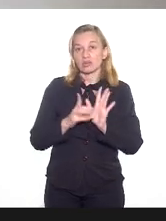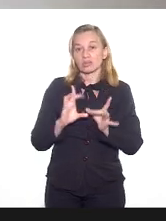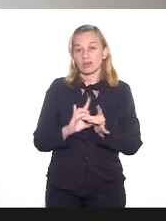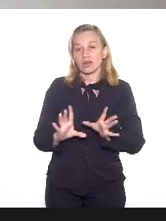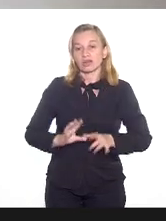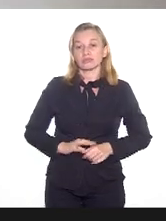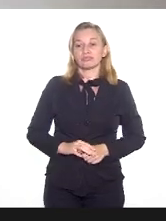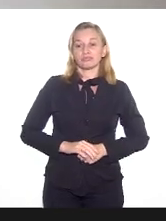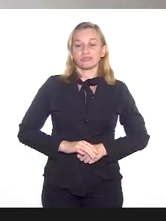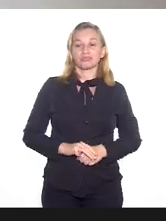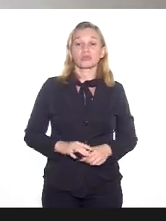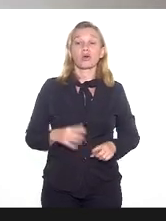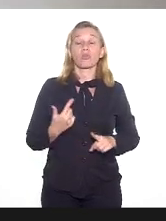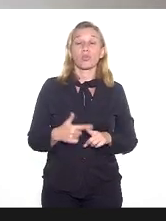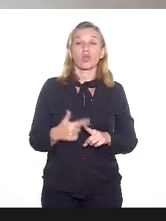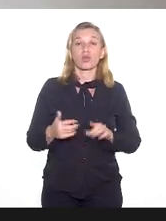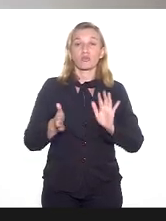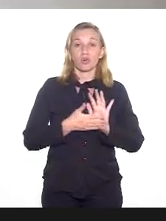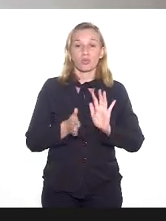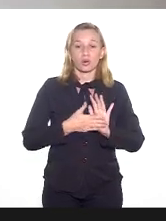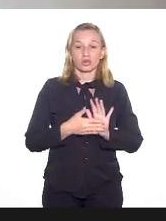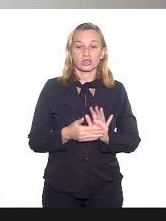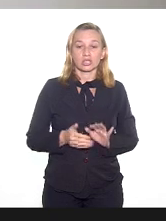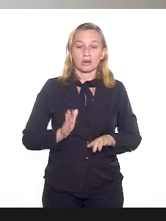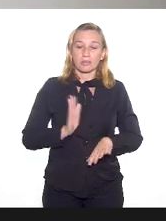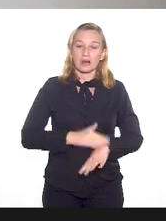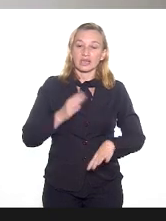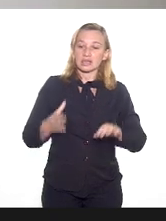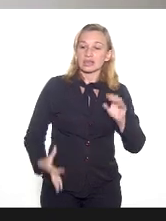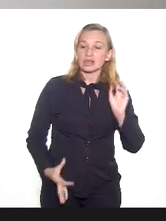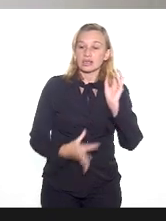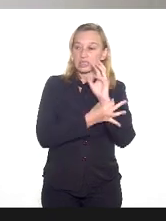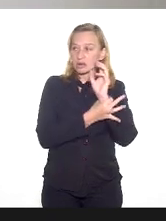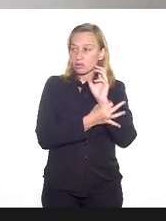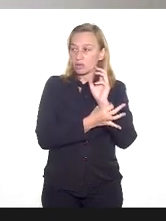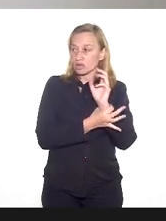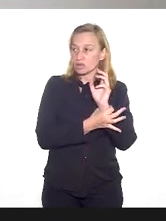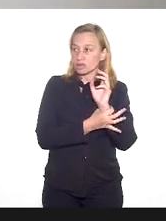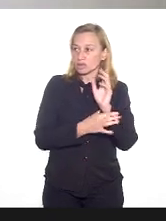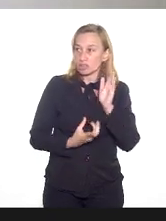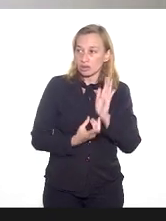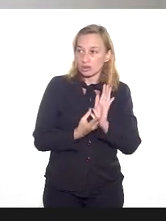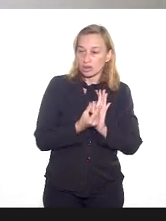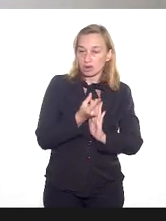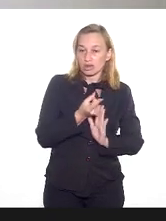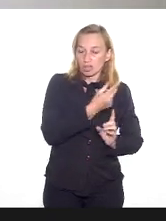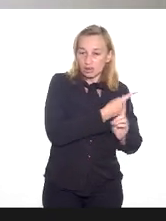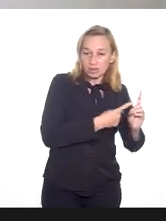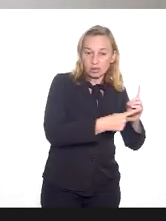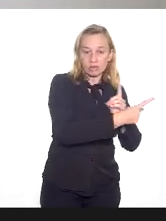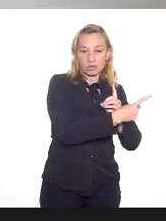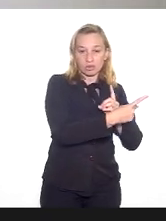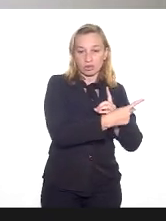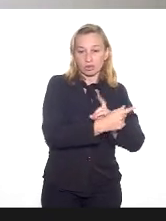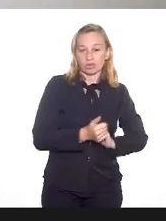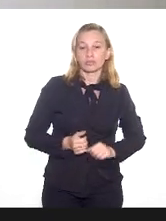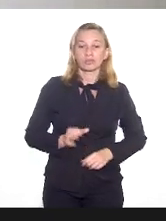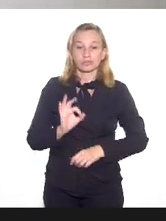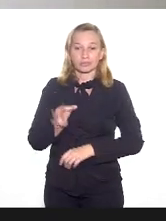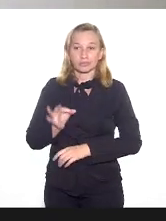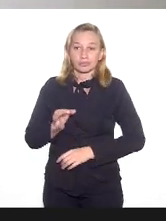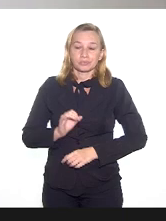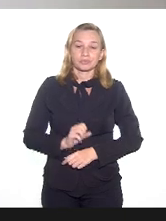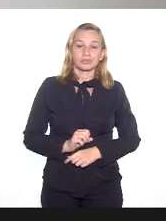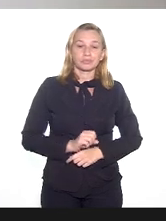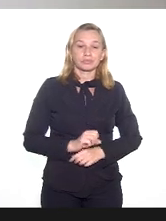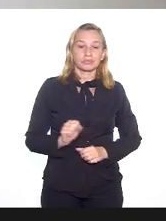Né? Por que que a gente propõe isso? Para dar mais segurança jurídica ao financiamento do Rio Previdência. Atualmente, por uma canetada, né,